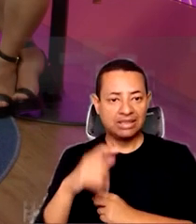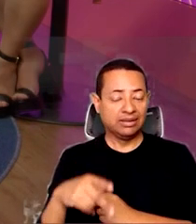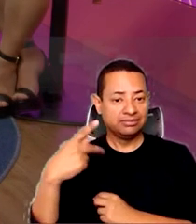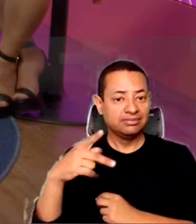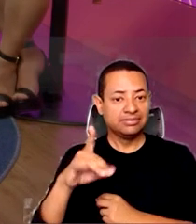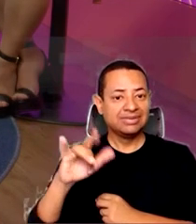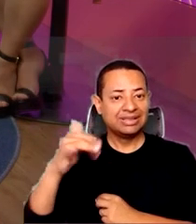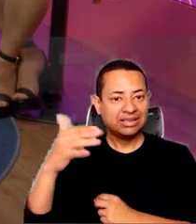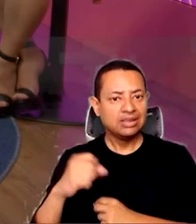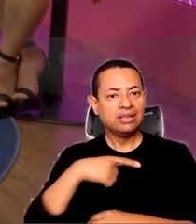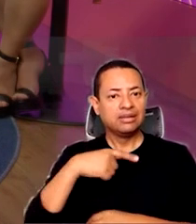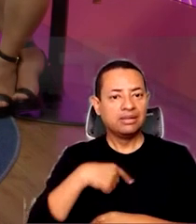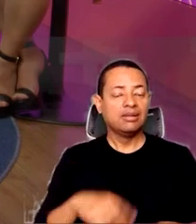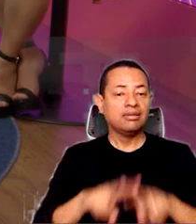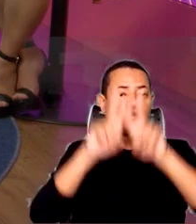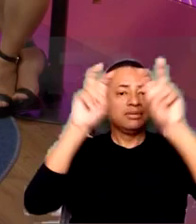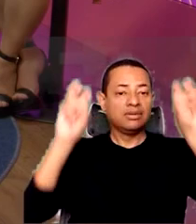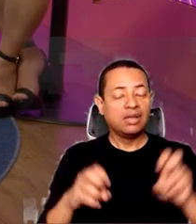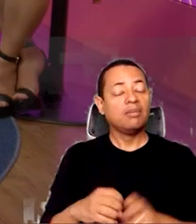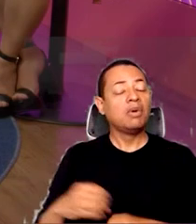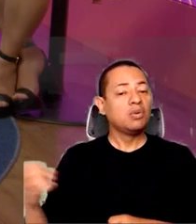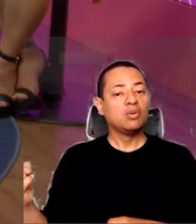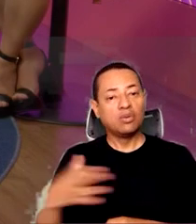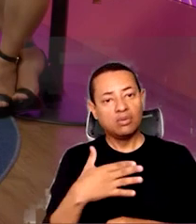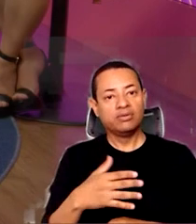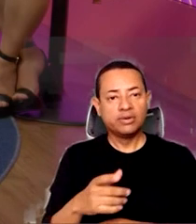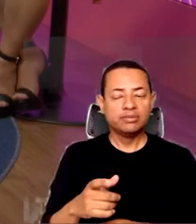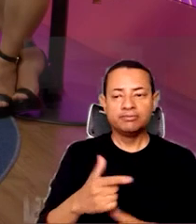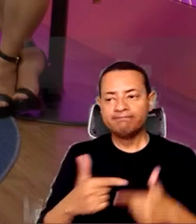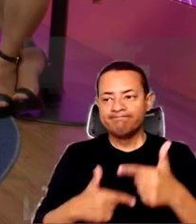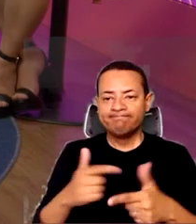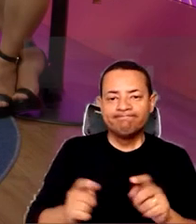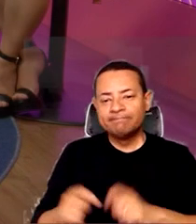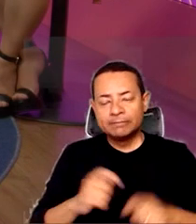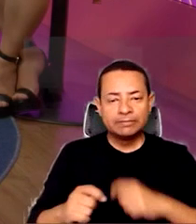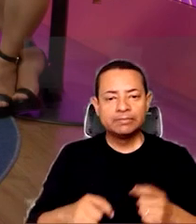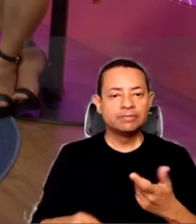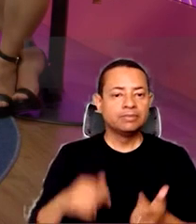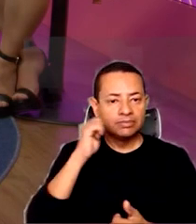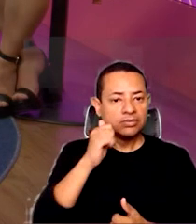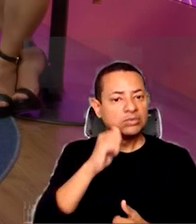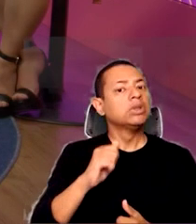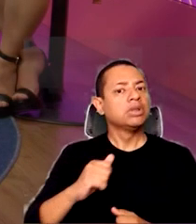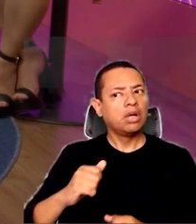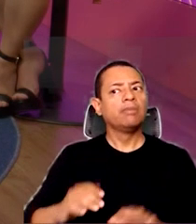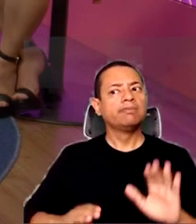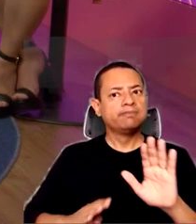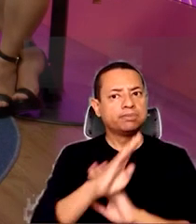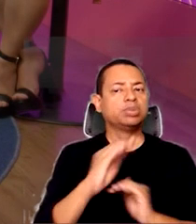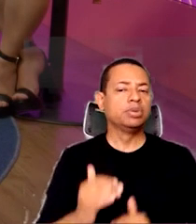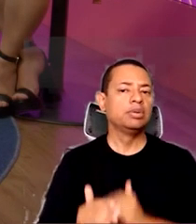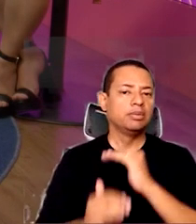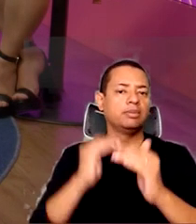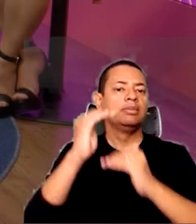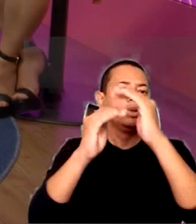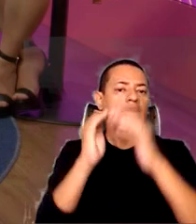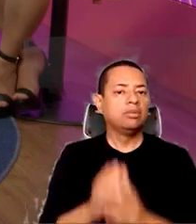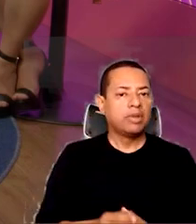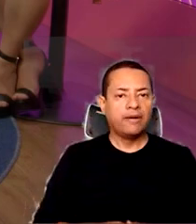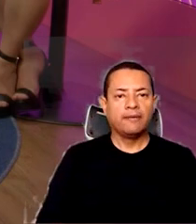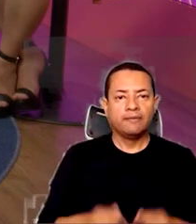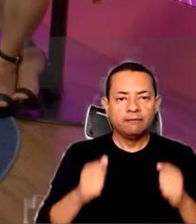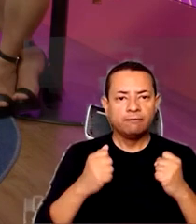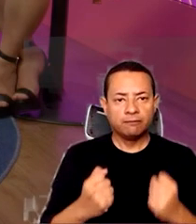traz um novo tema sobre o empreendedorismo feminino é um movimento que está muito em crescimento para